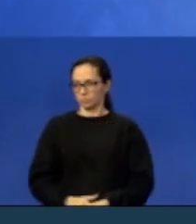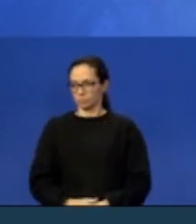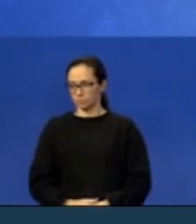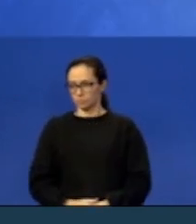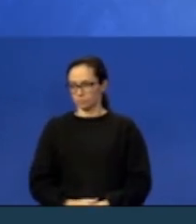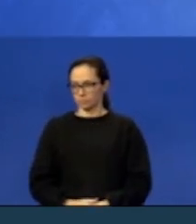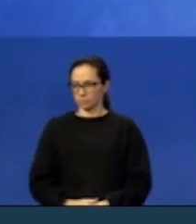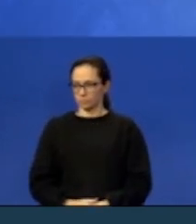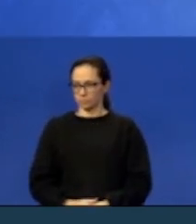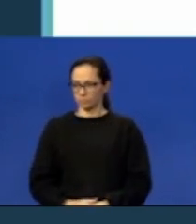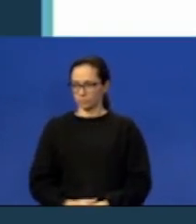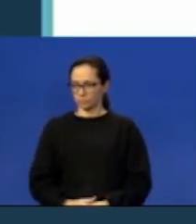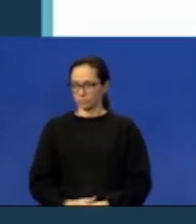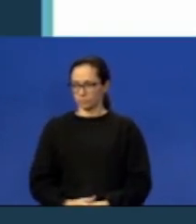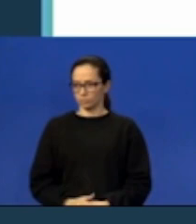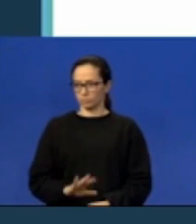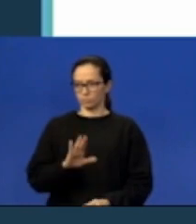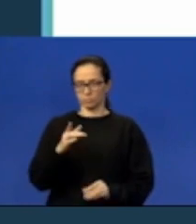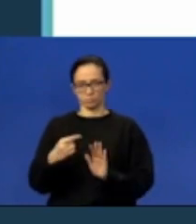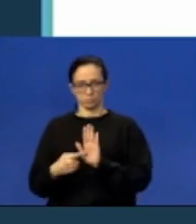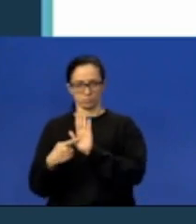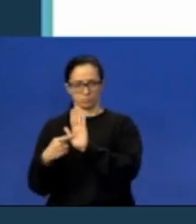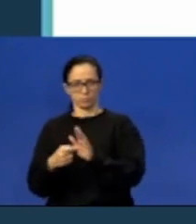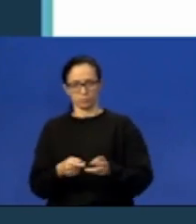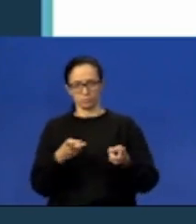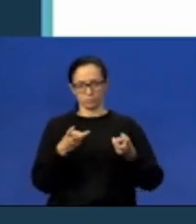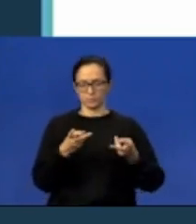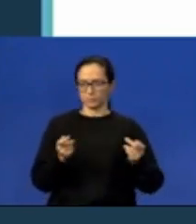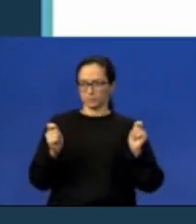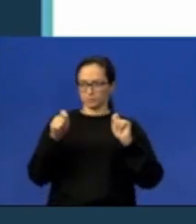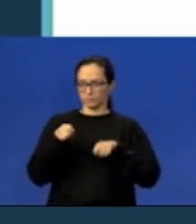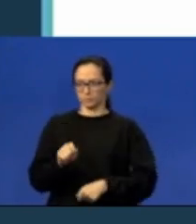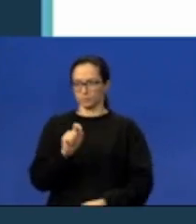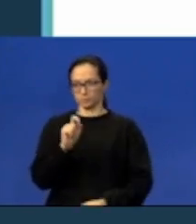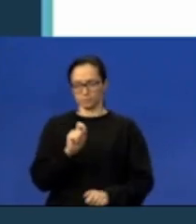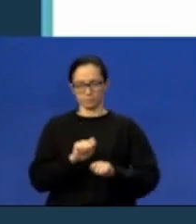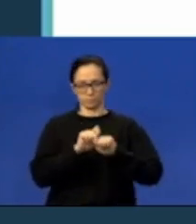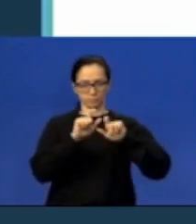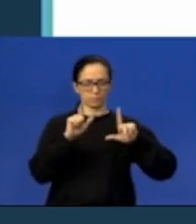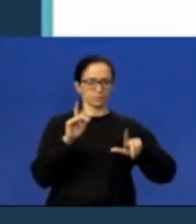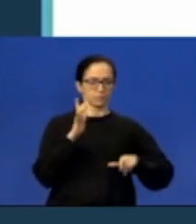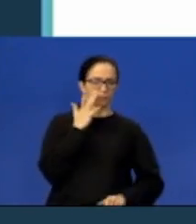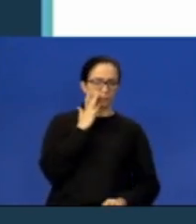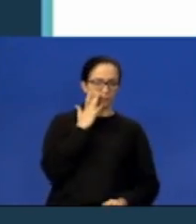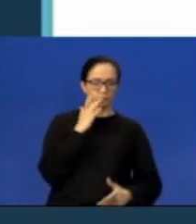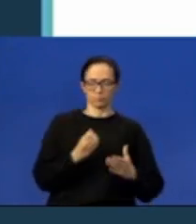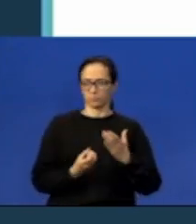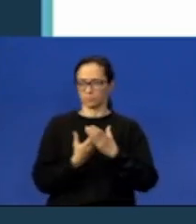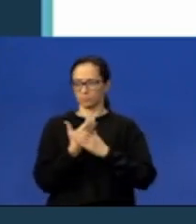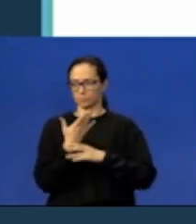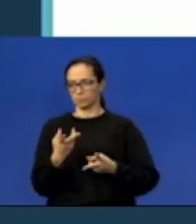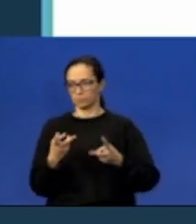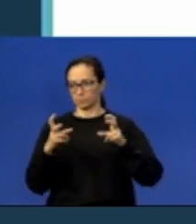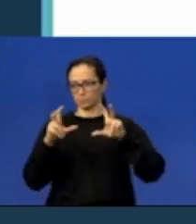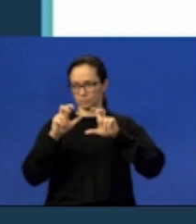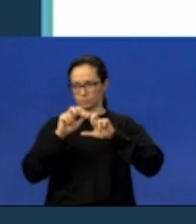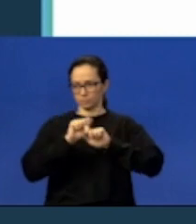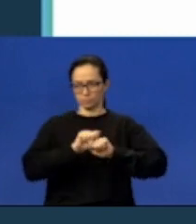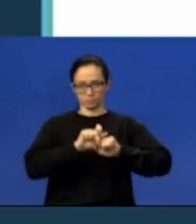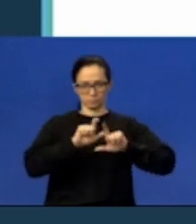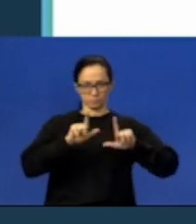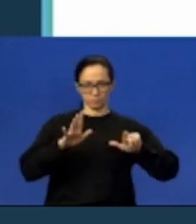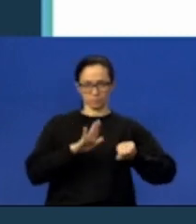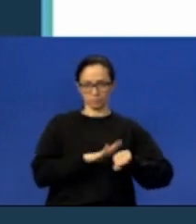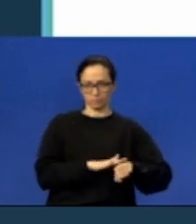aqui nesse gráfico de imagens, a gente observa, portanto, que o tecido ósseo e as próteses metálicas elas vão ter uma coloração mais